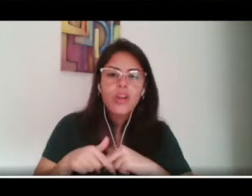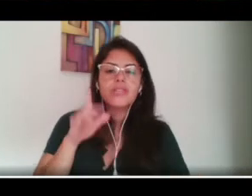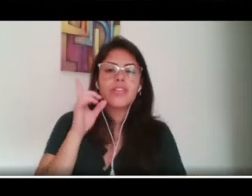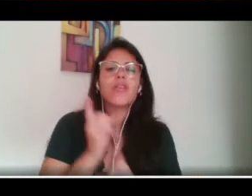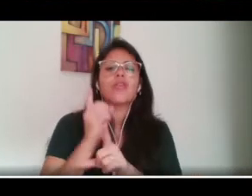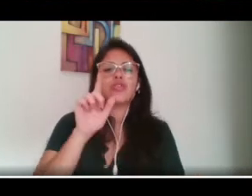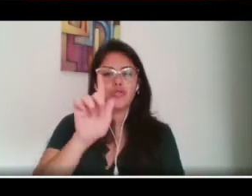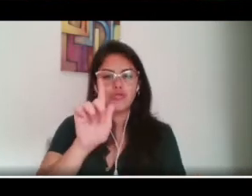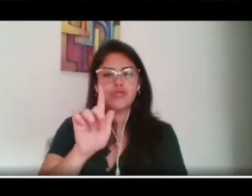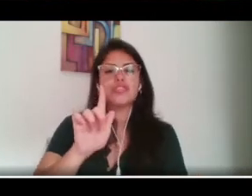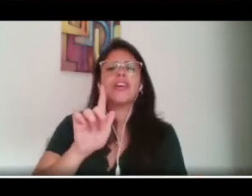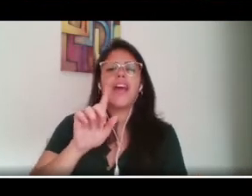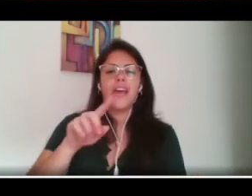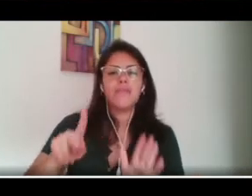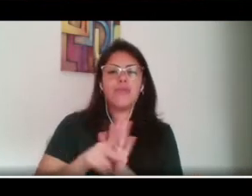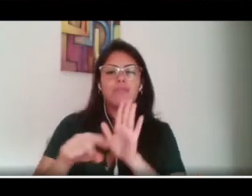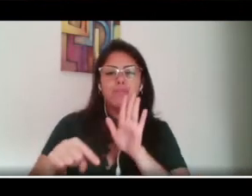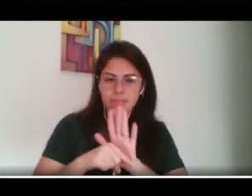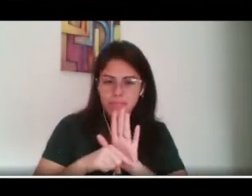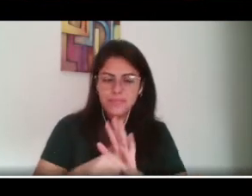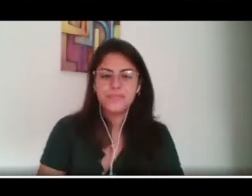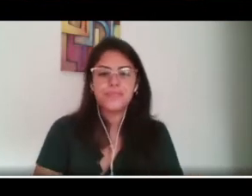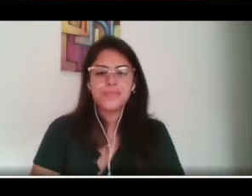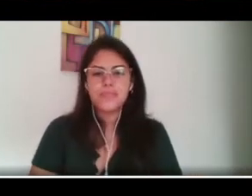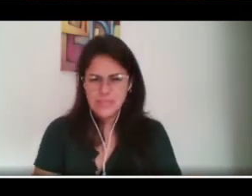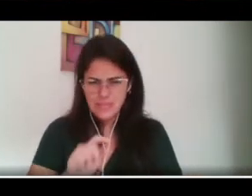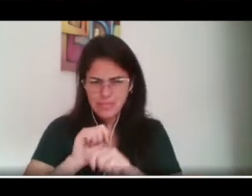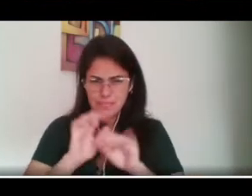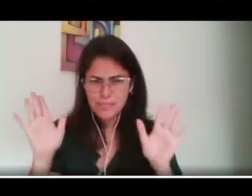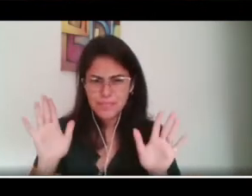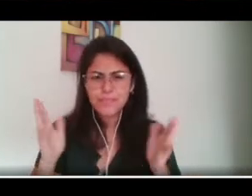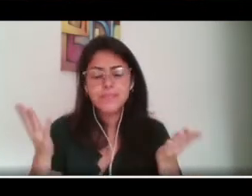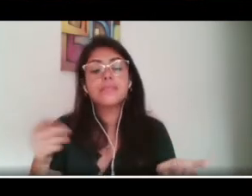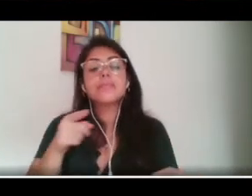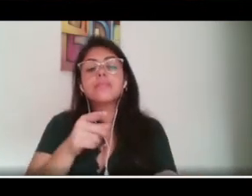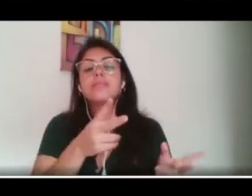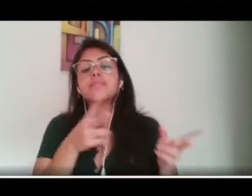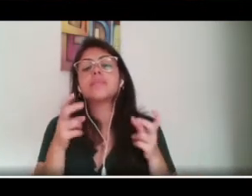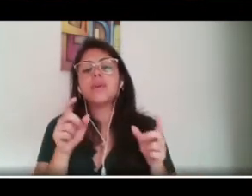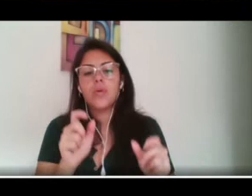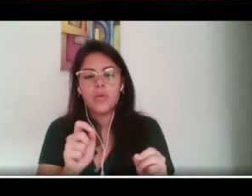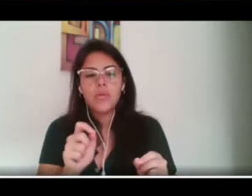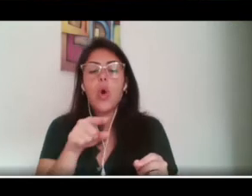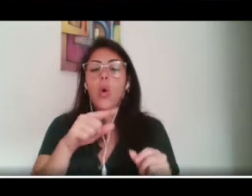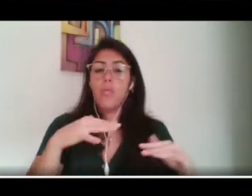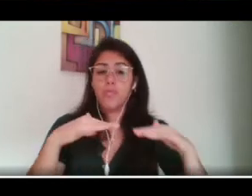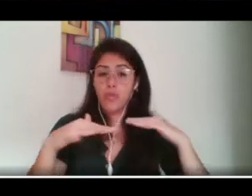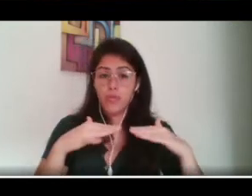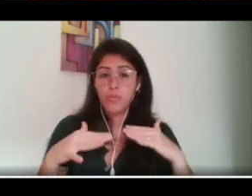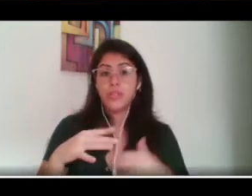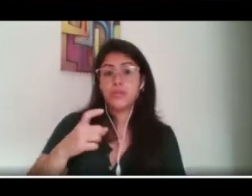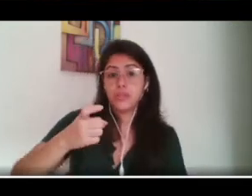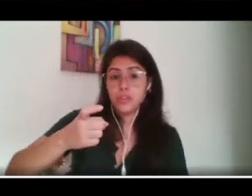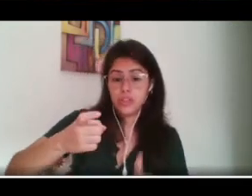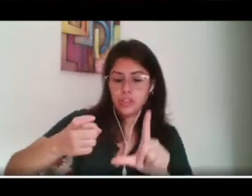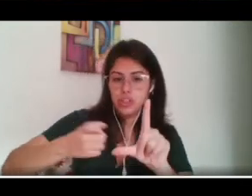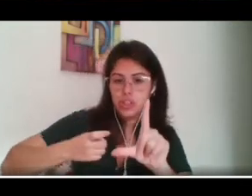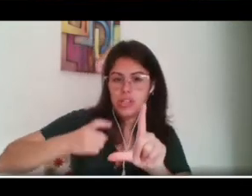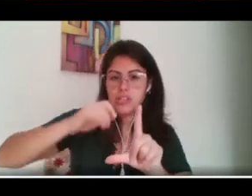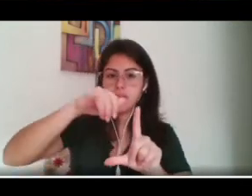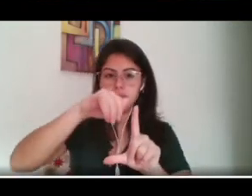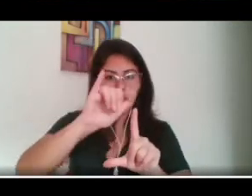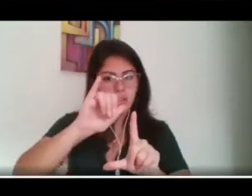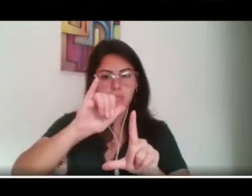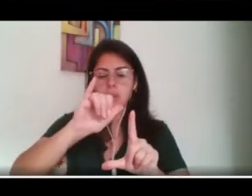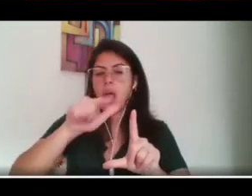Então, observem, né, que os movimentos em X e Y são independentes e o que amarra os dois é o tempo